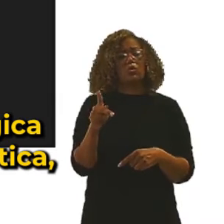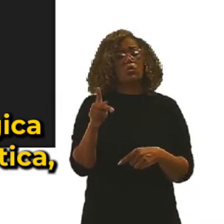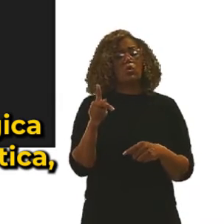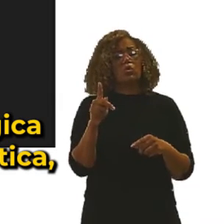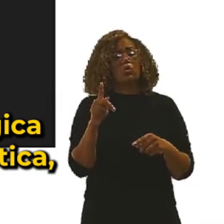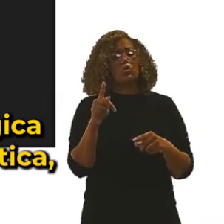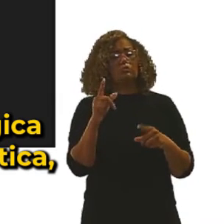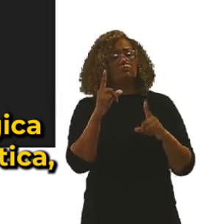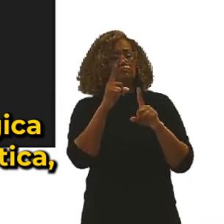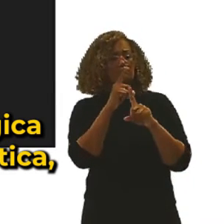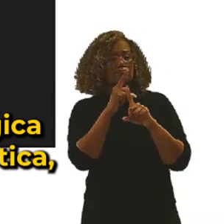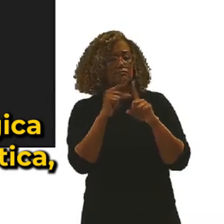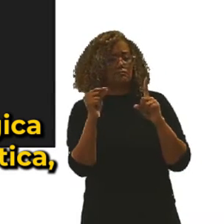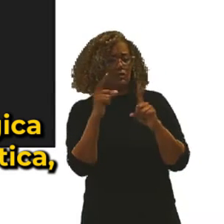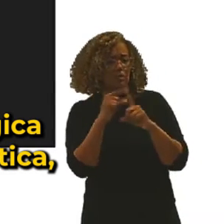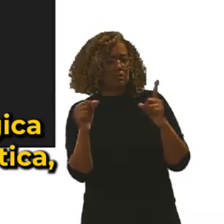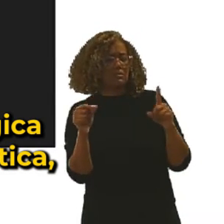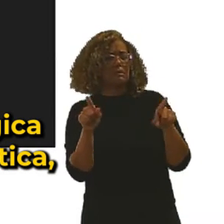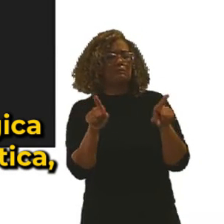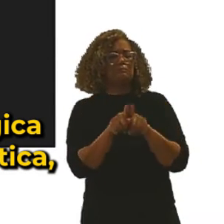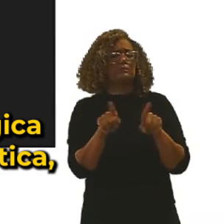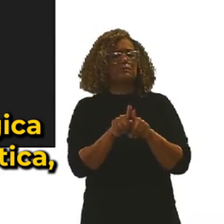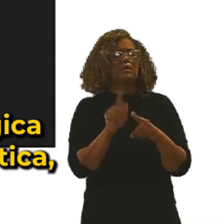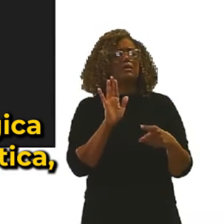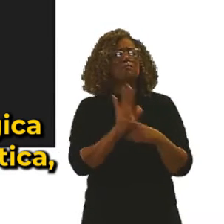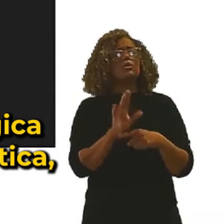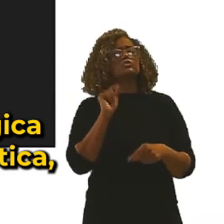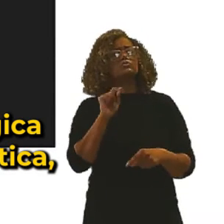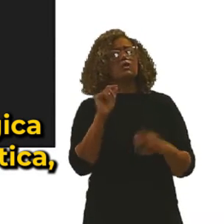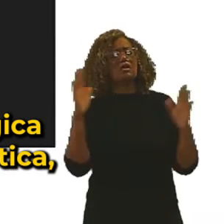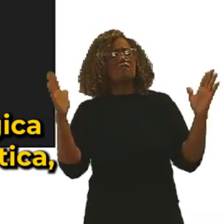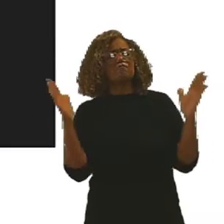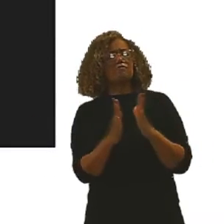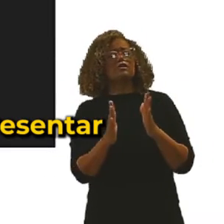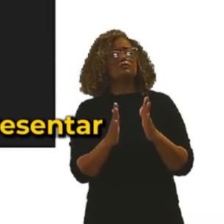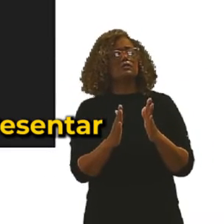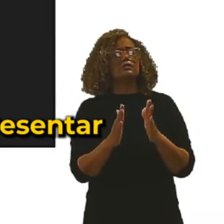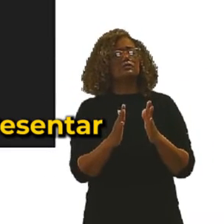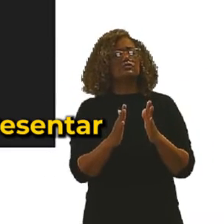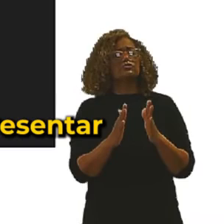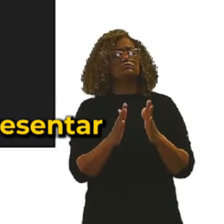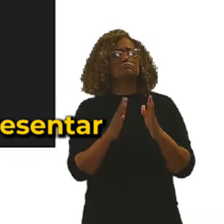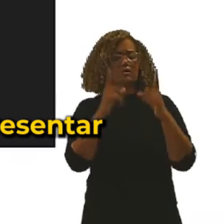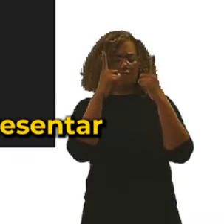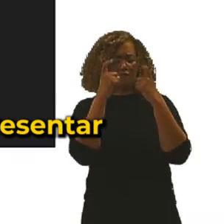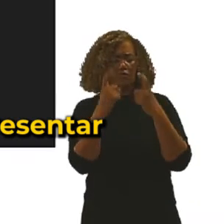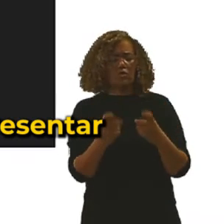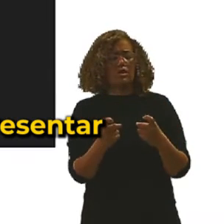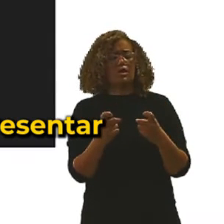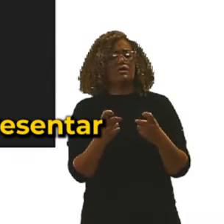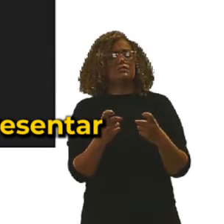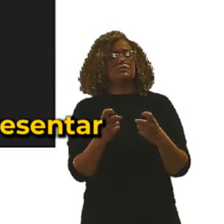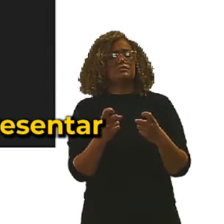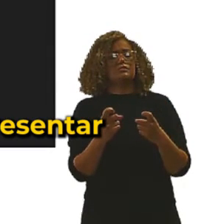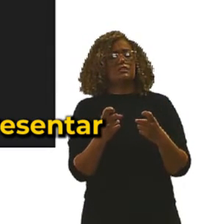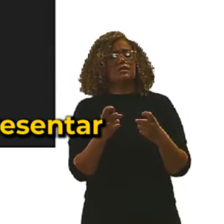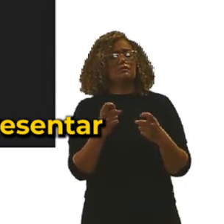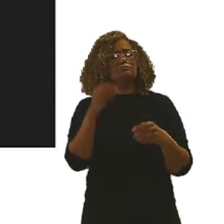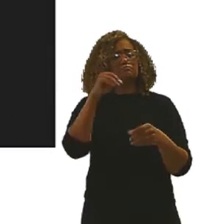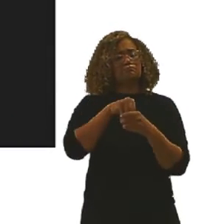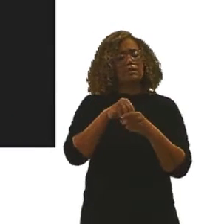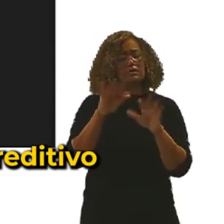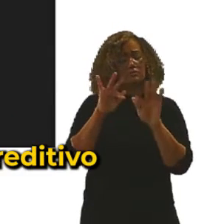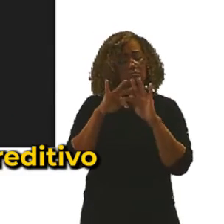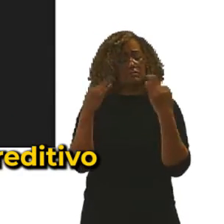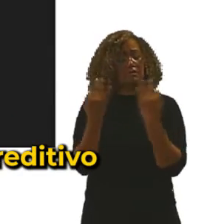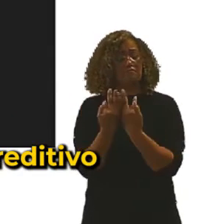UNB, ele nos mostra uma virada epistemológica nesse enfrentamento à violência doméstica familiar, porque o formulário de risco que eu vou apresentar para vocês logo a